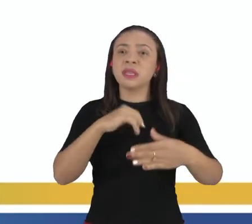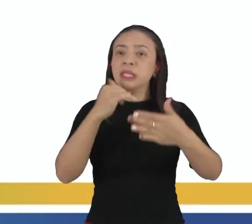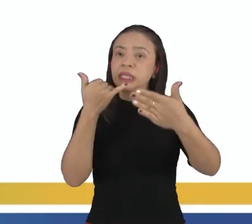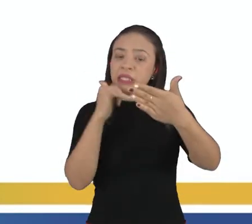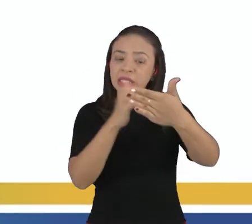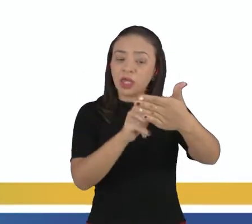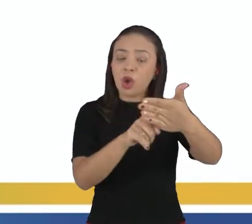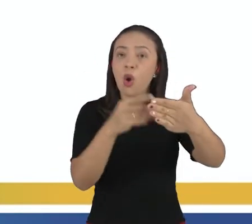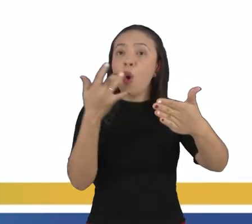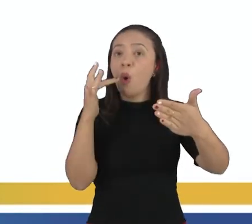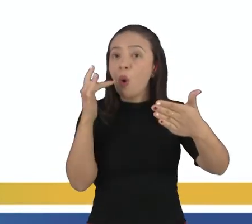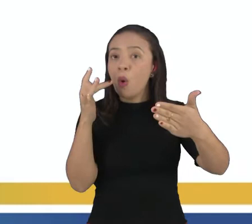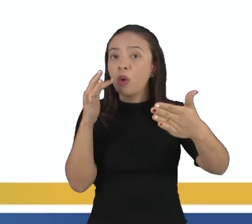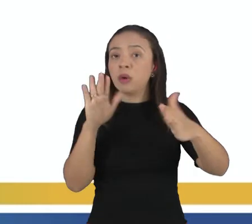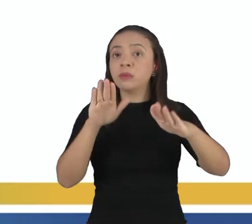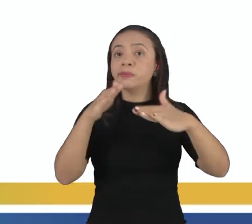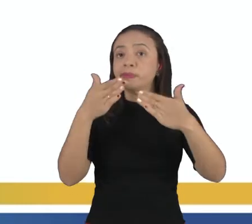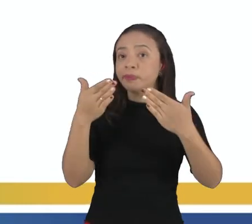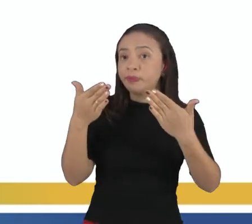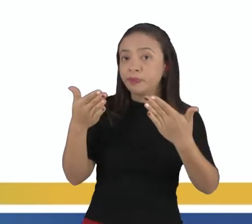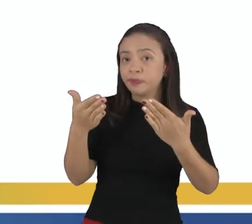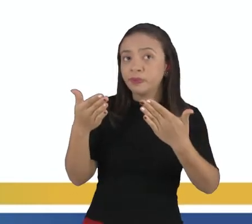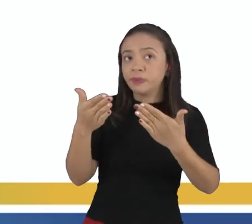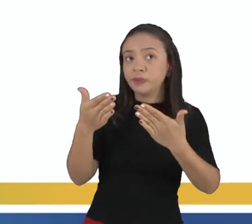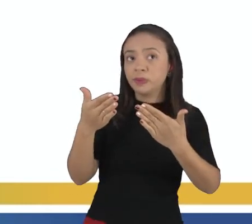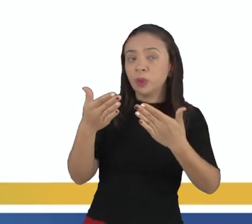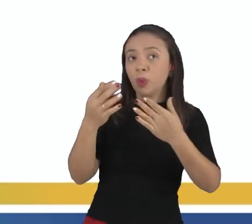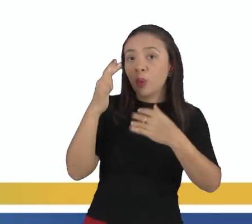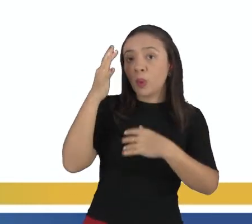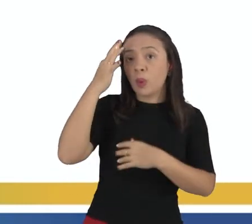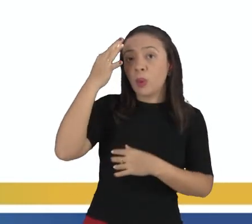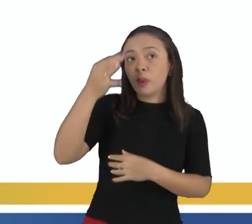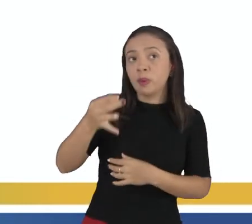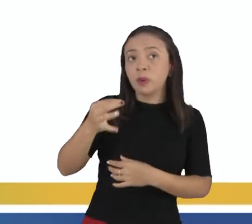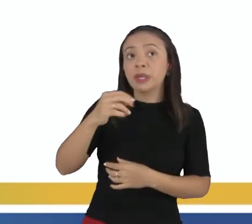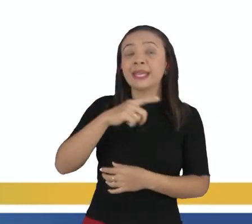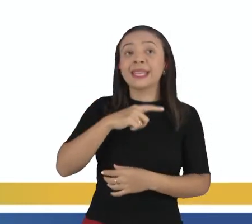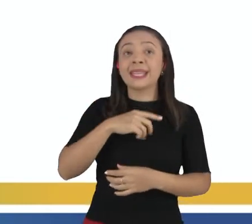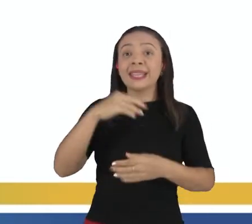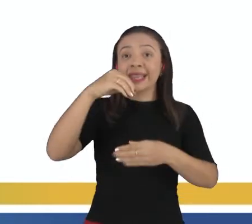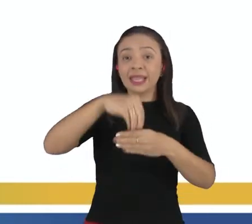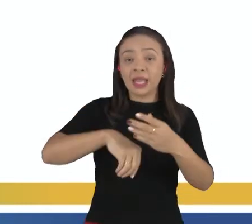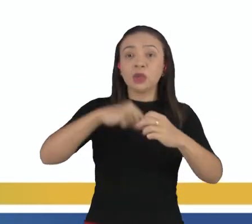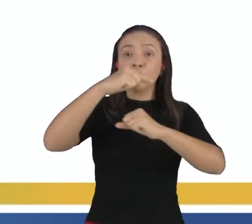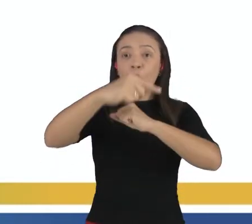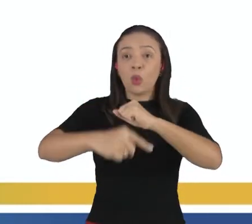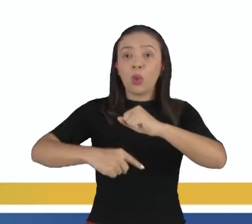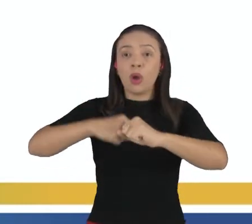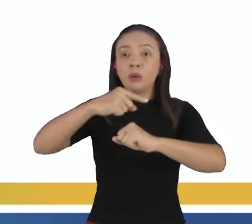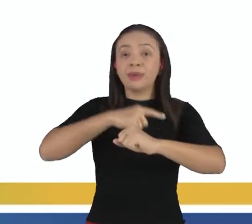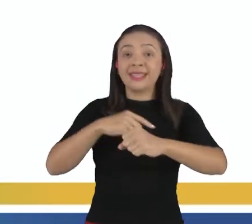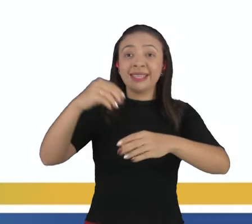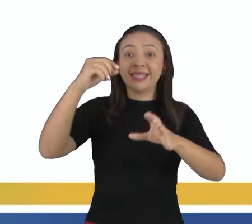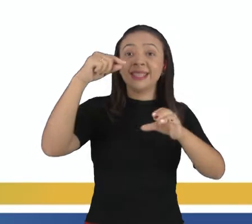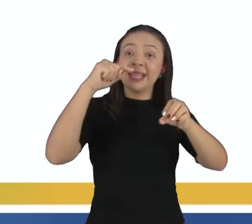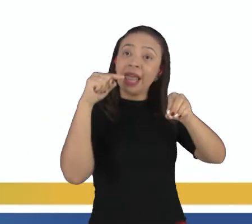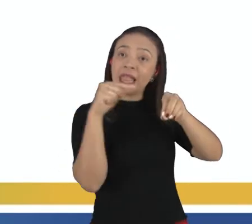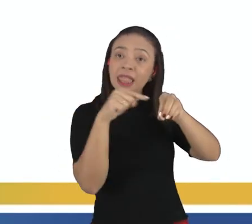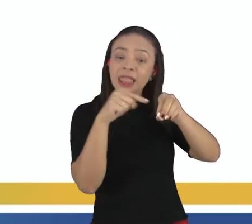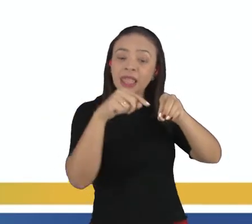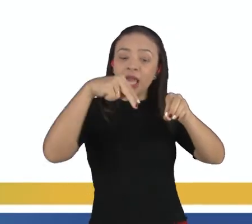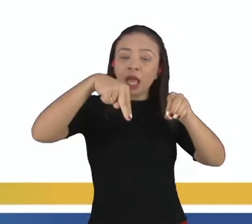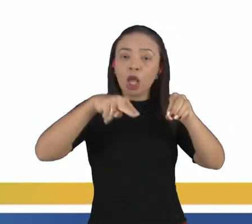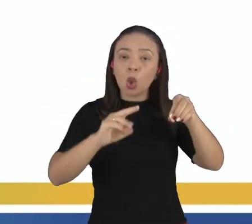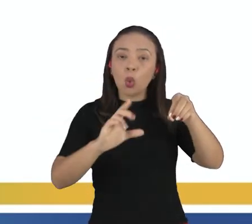de ouro. Então, ele definiu o quê? Que teria uma parte maciça nesse átomo, que aí nós temos aqui o núcleo, com